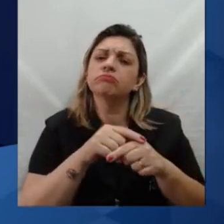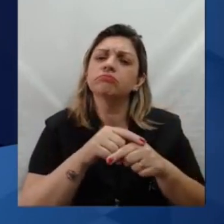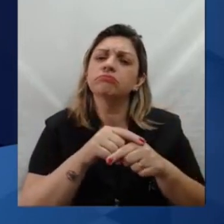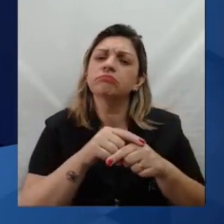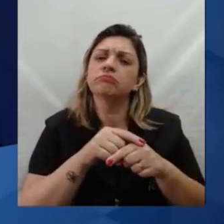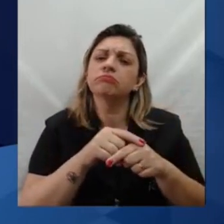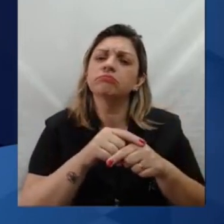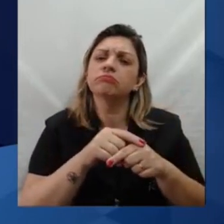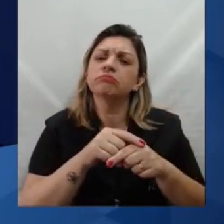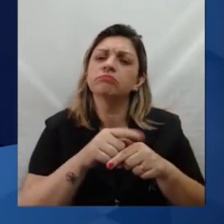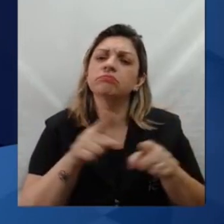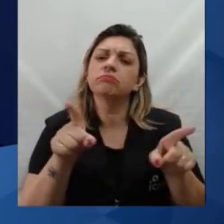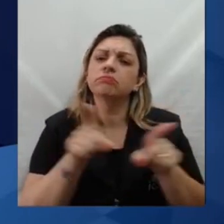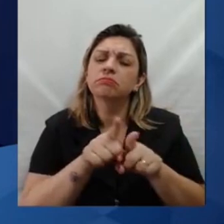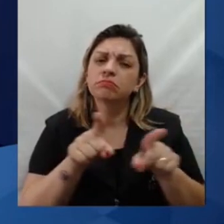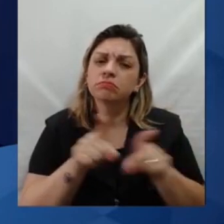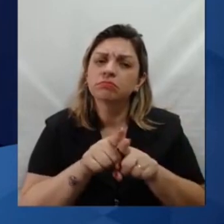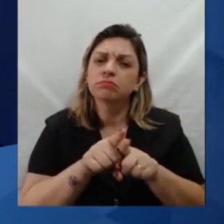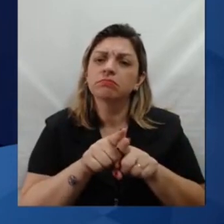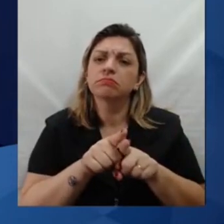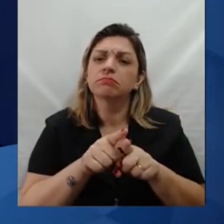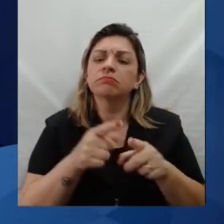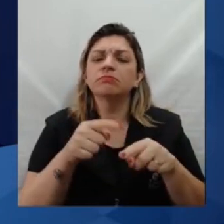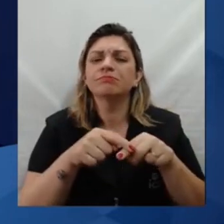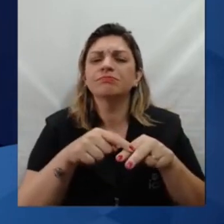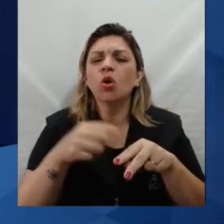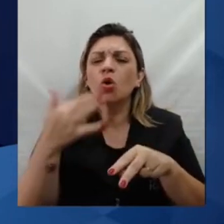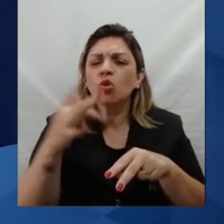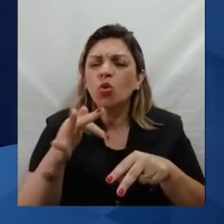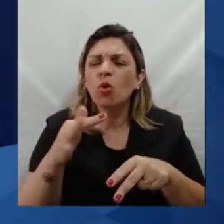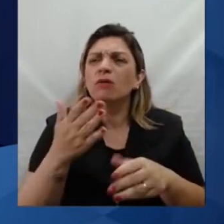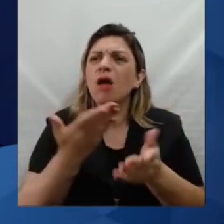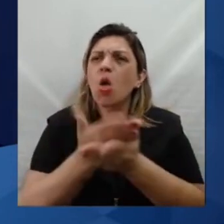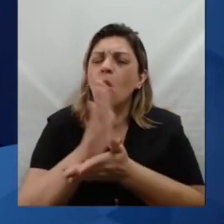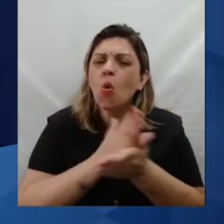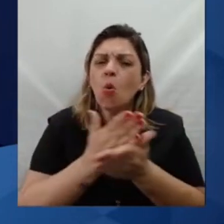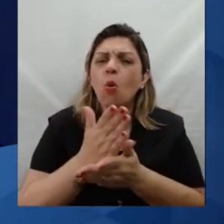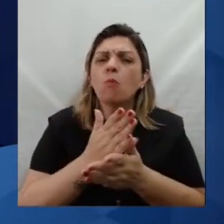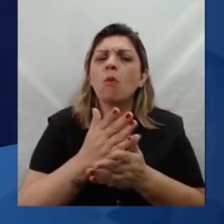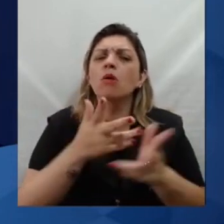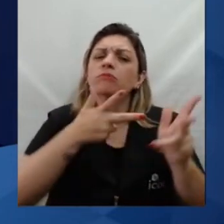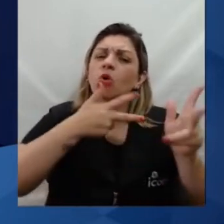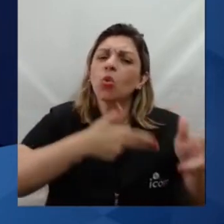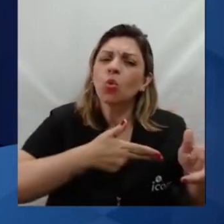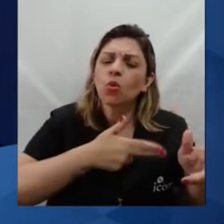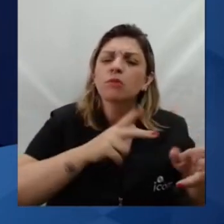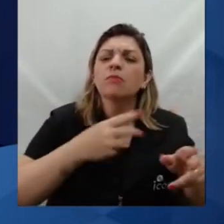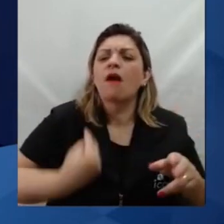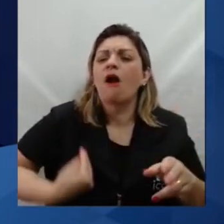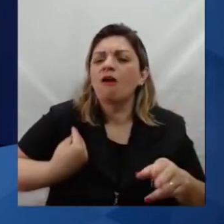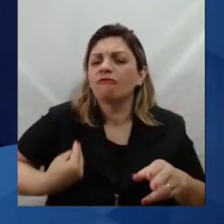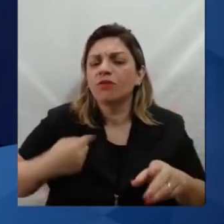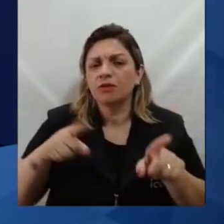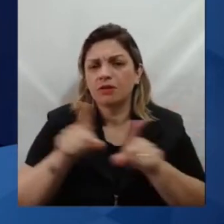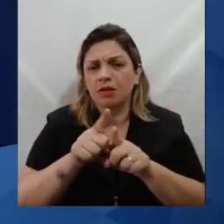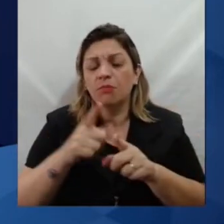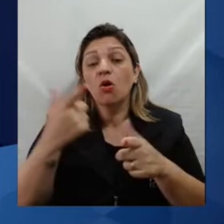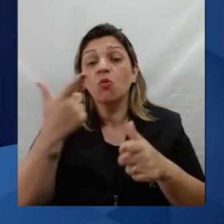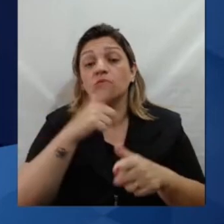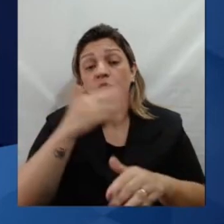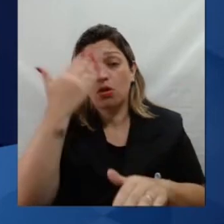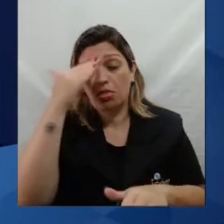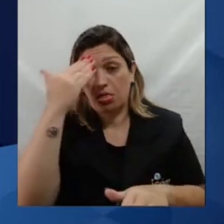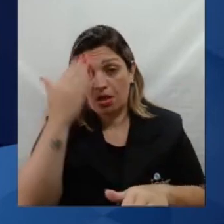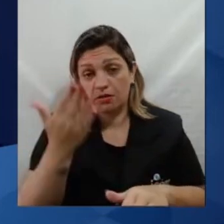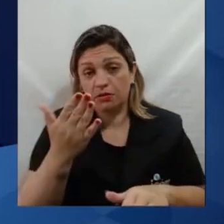repercussão dessa dor no sono, na qualidade de vida e o entendimento nessas duas dores. E também uma descrição